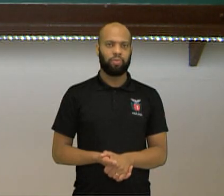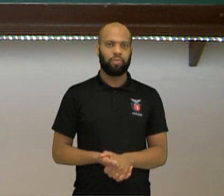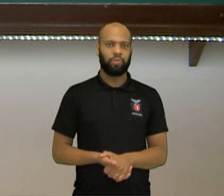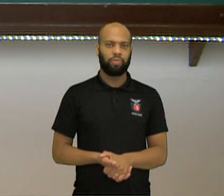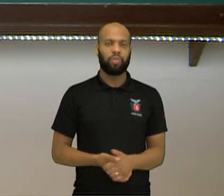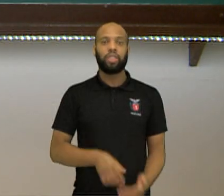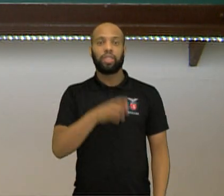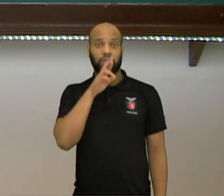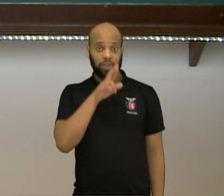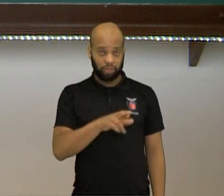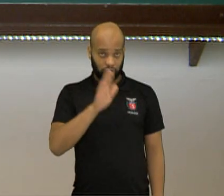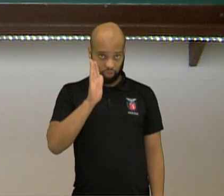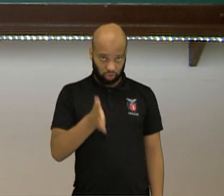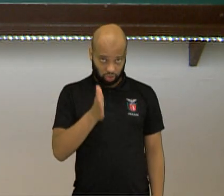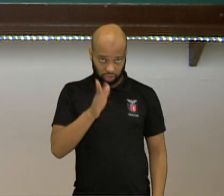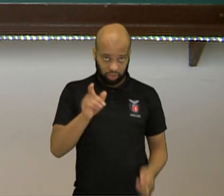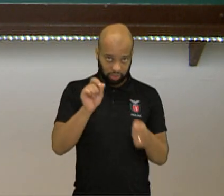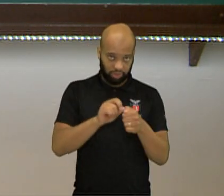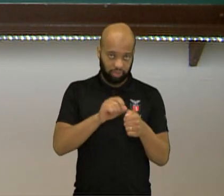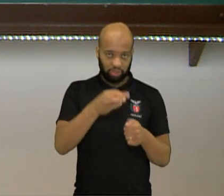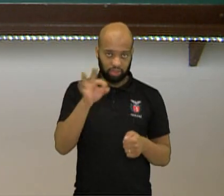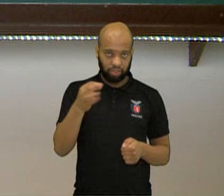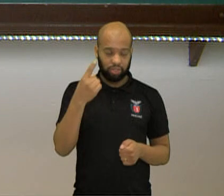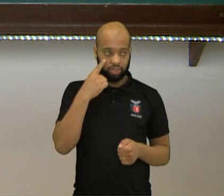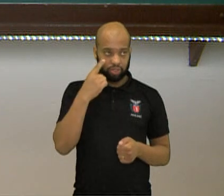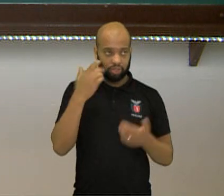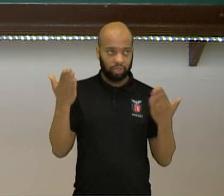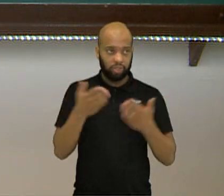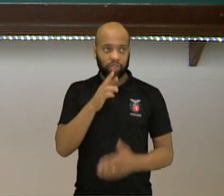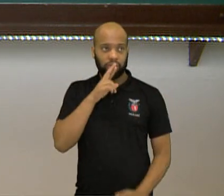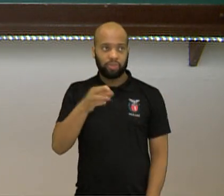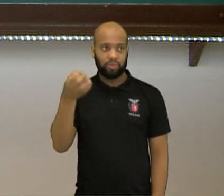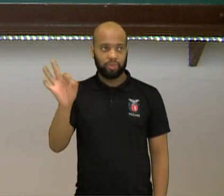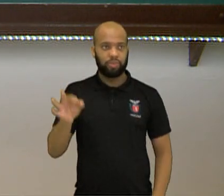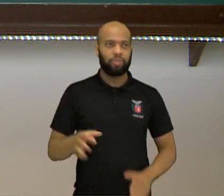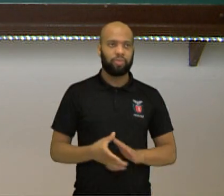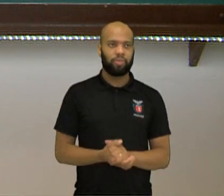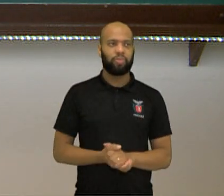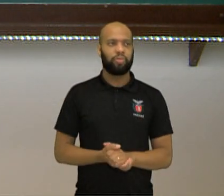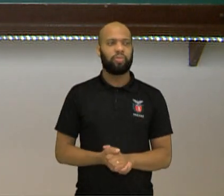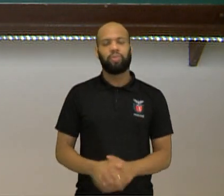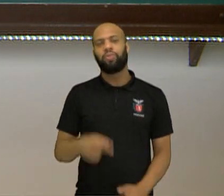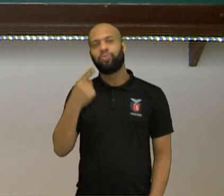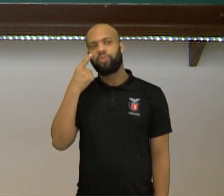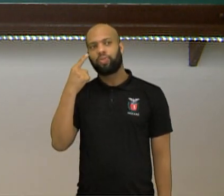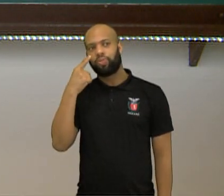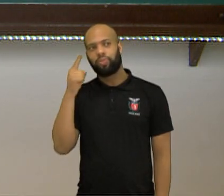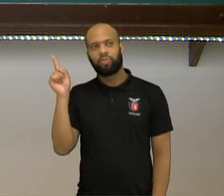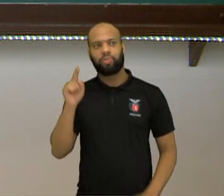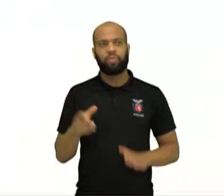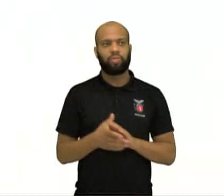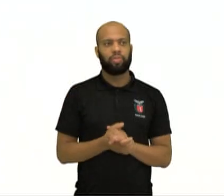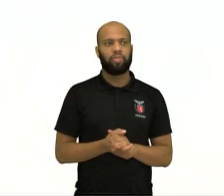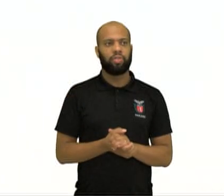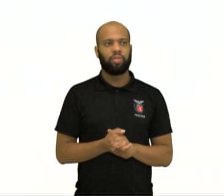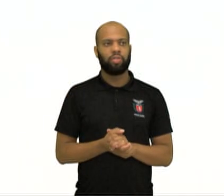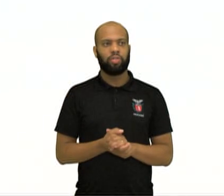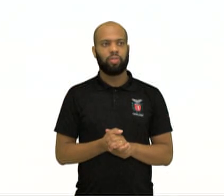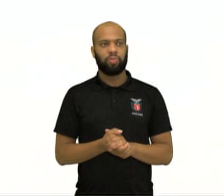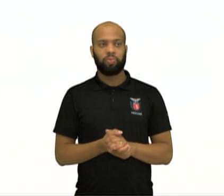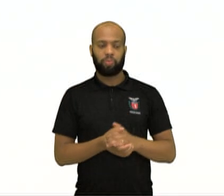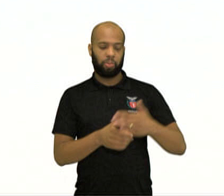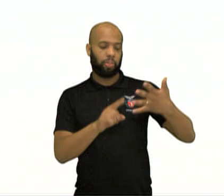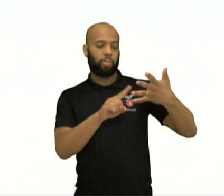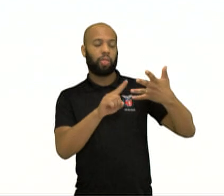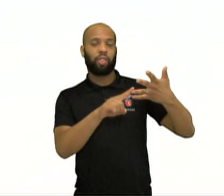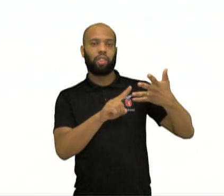Exercício pronto, tudo feitinho? Vamos conferir? Vem comigo, vem comigo. Ó, a positiva.